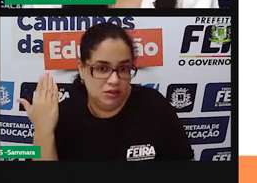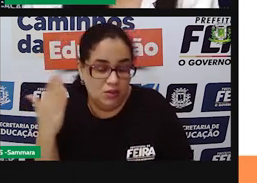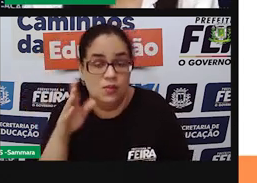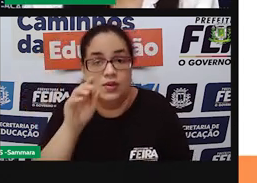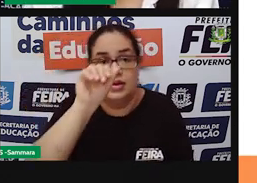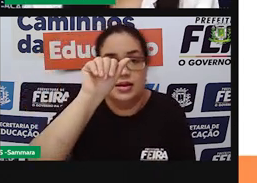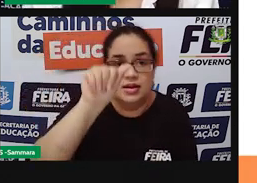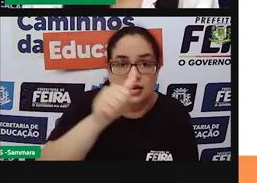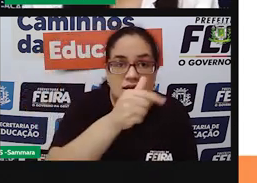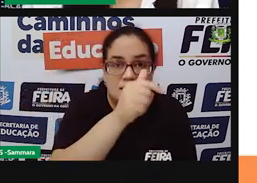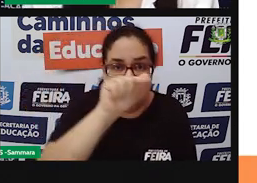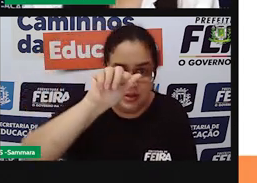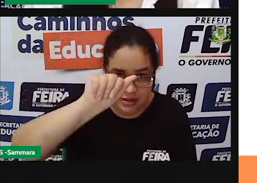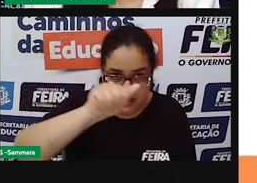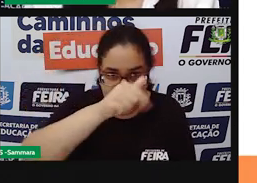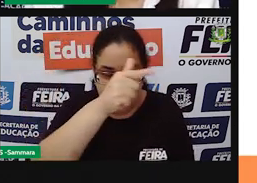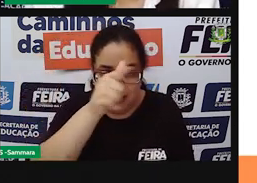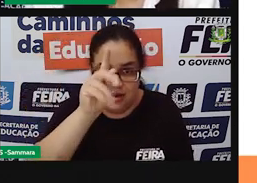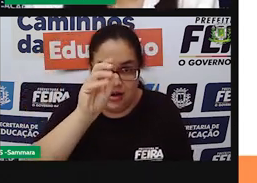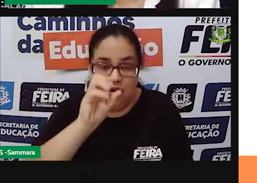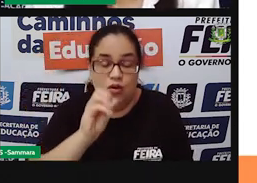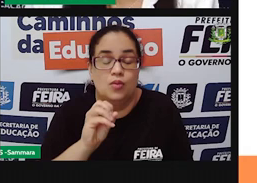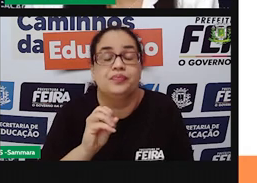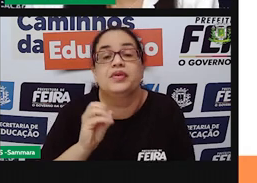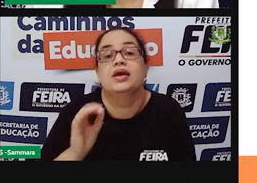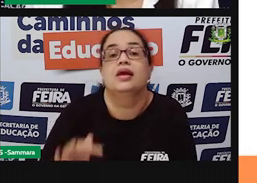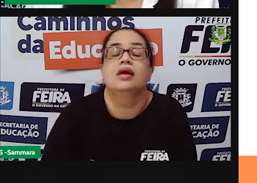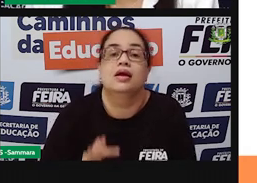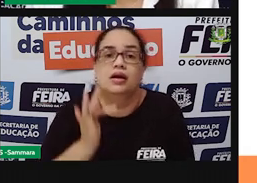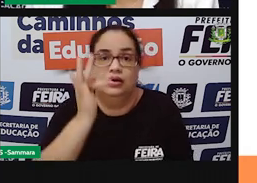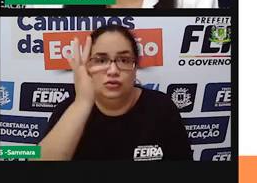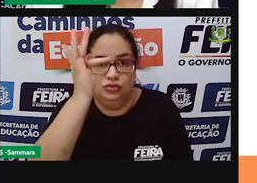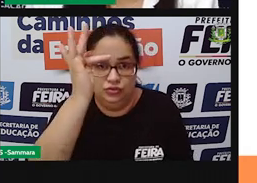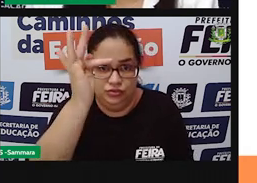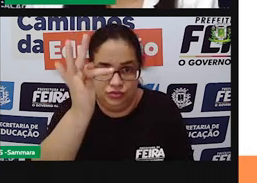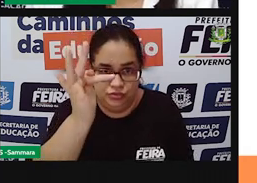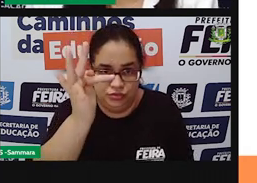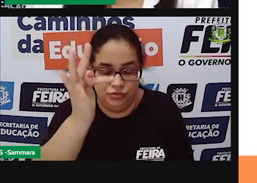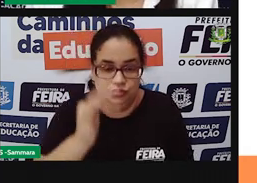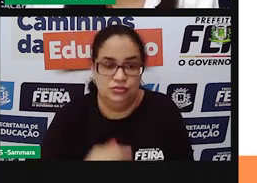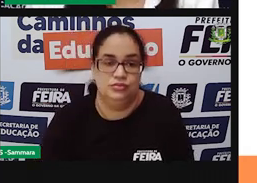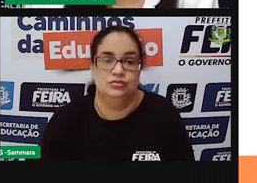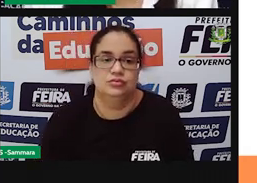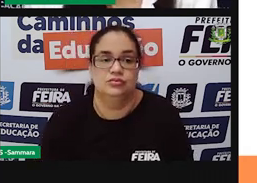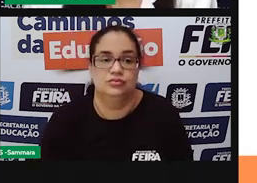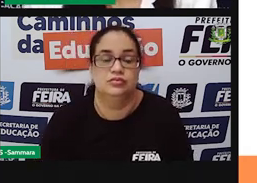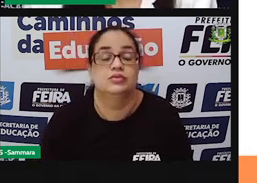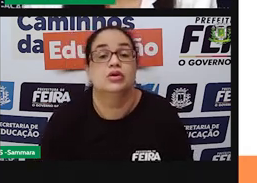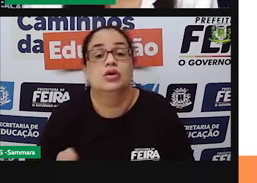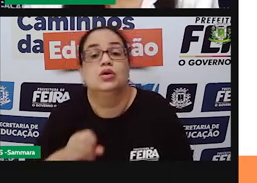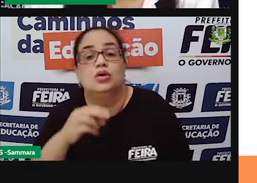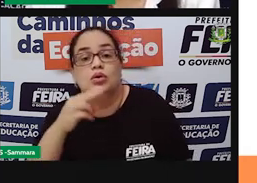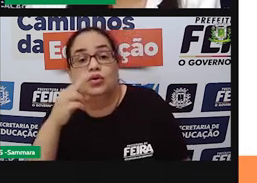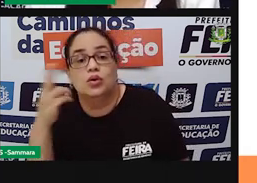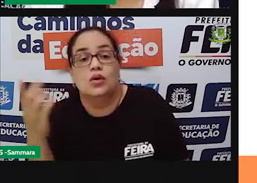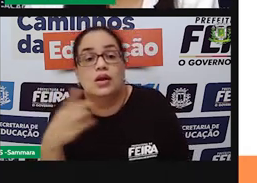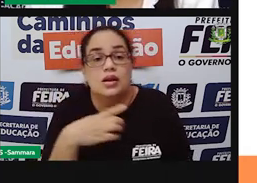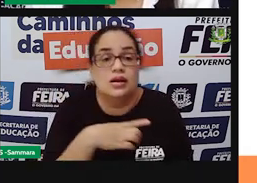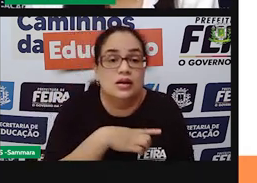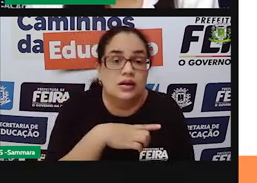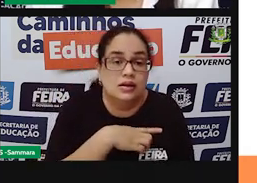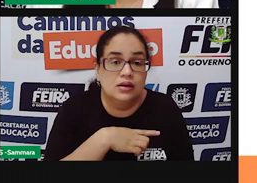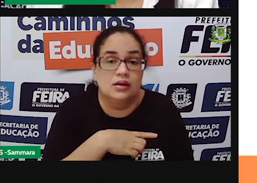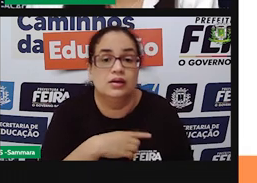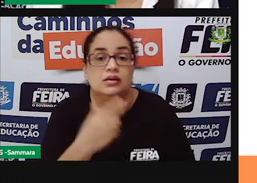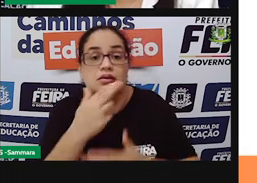o ão com tio, é usado em formas verbais referentes ao futuro, ou seja, em formas